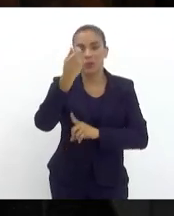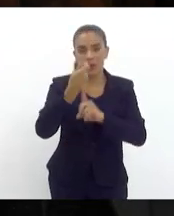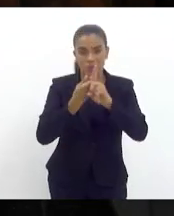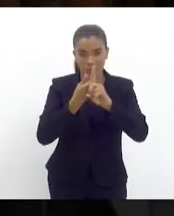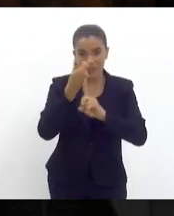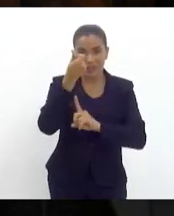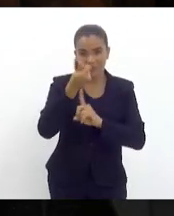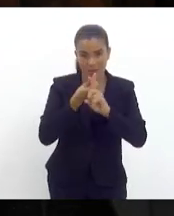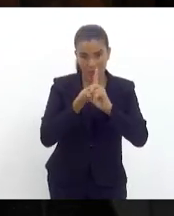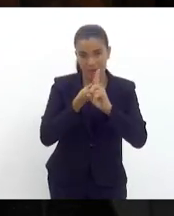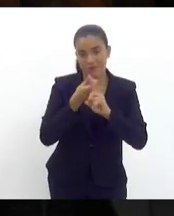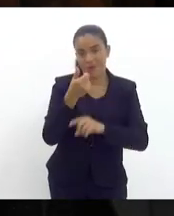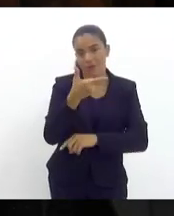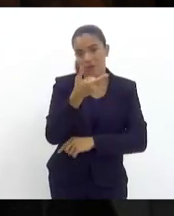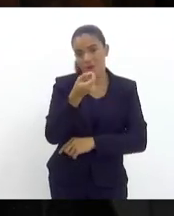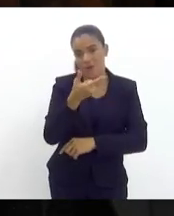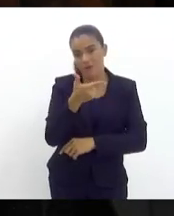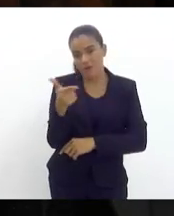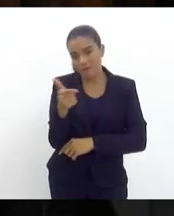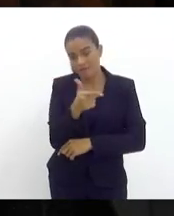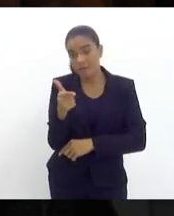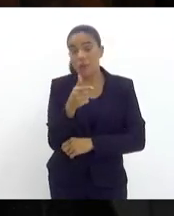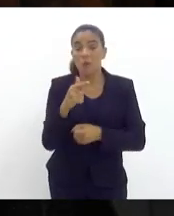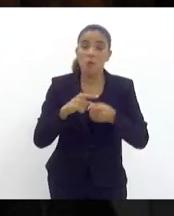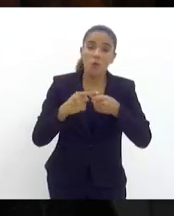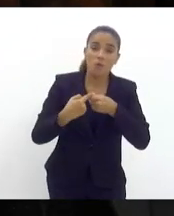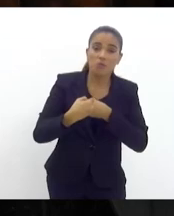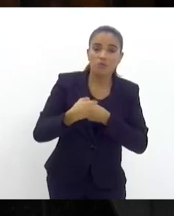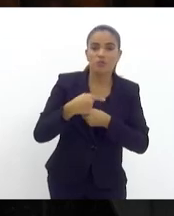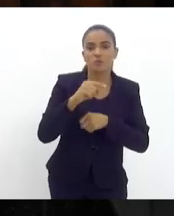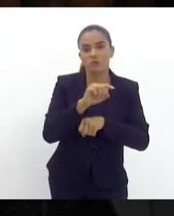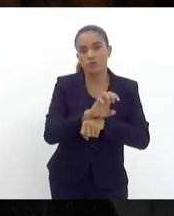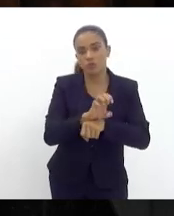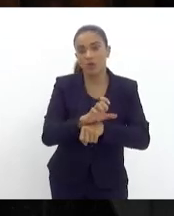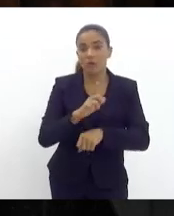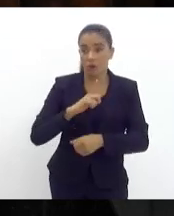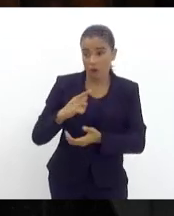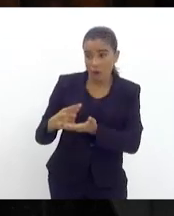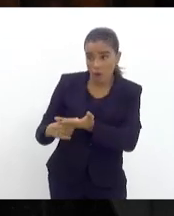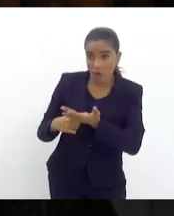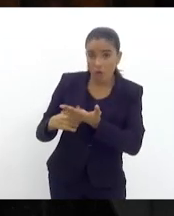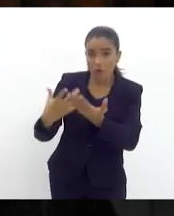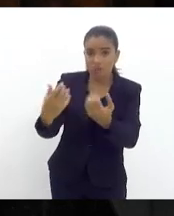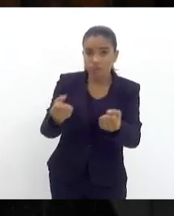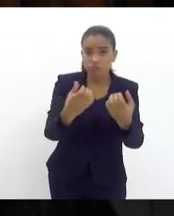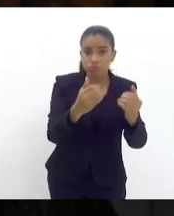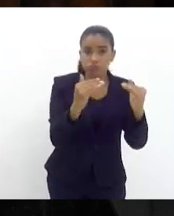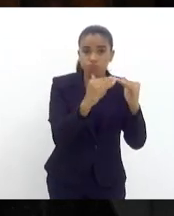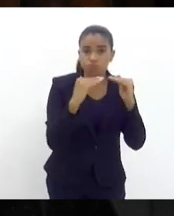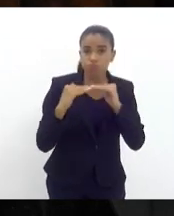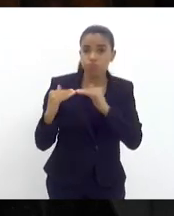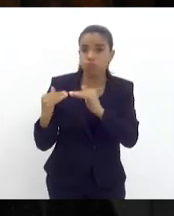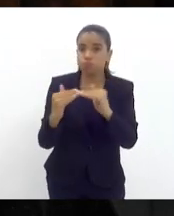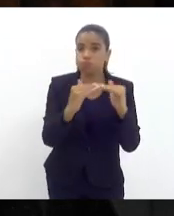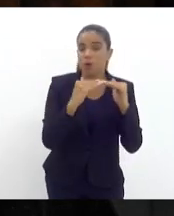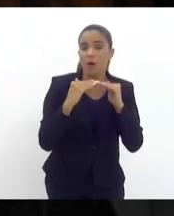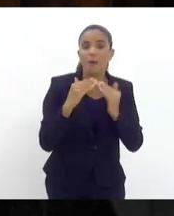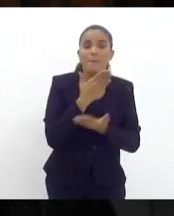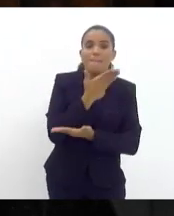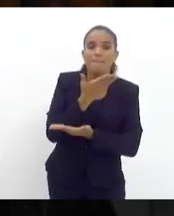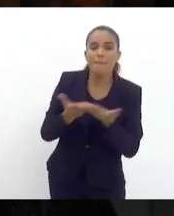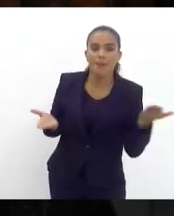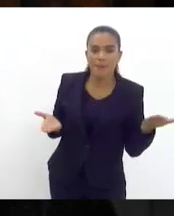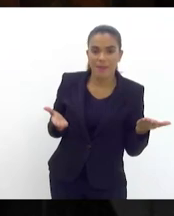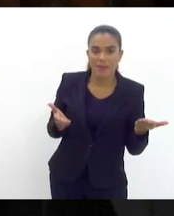2022 os municípios e Estados concordariam em perder